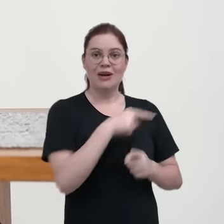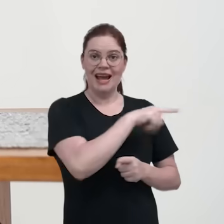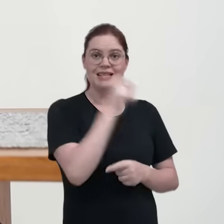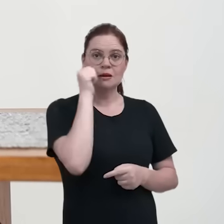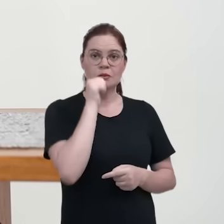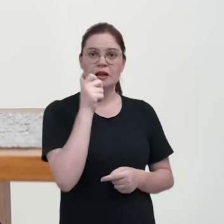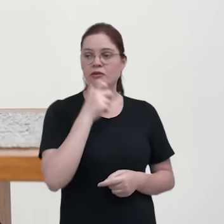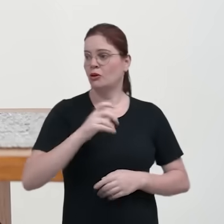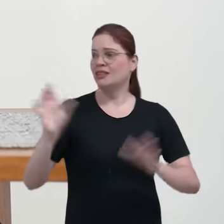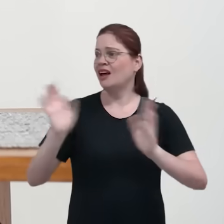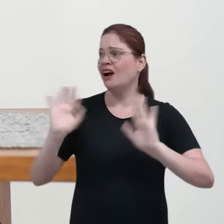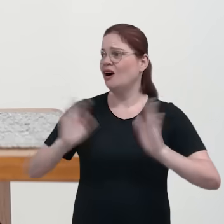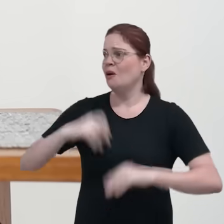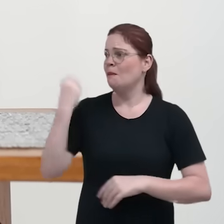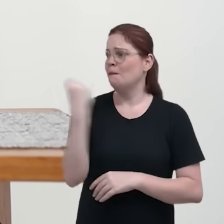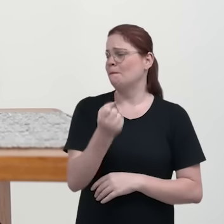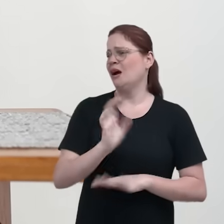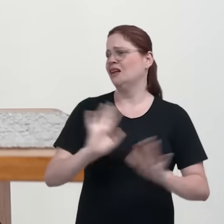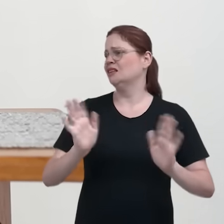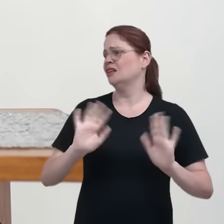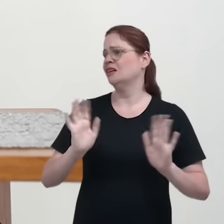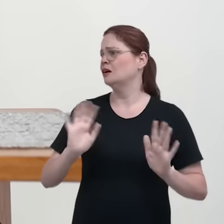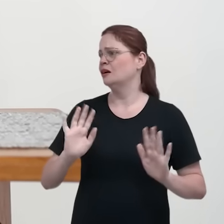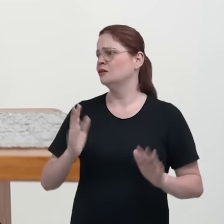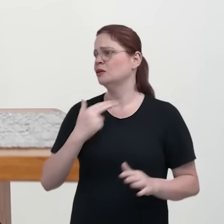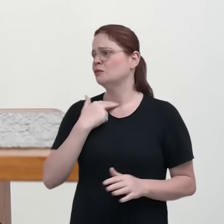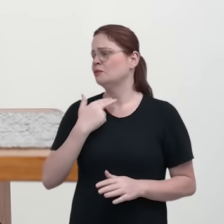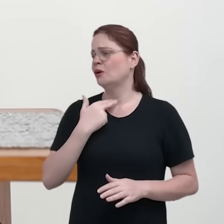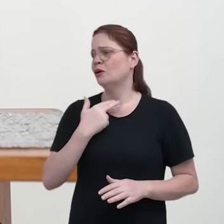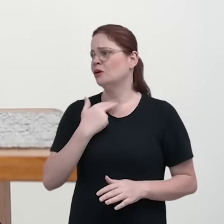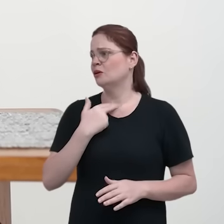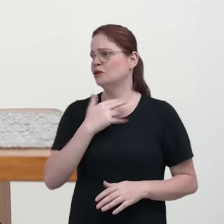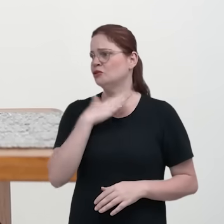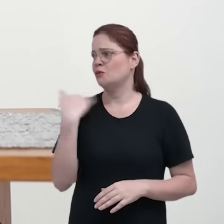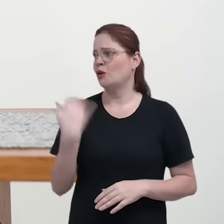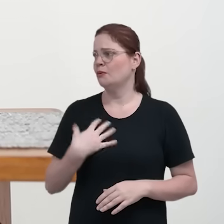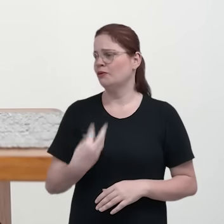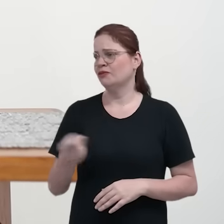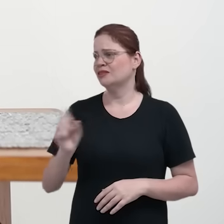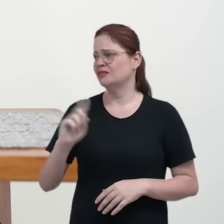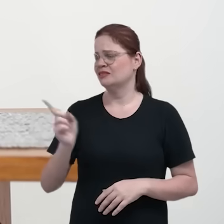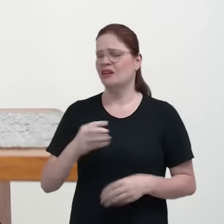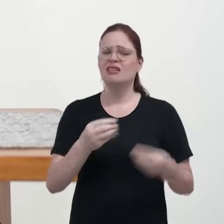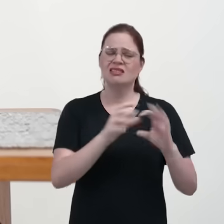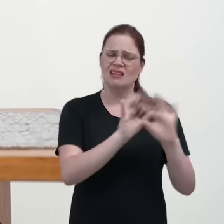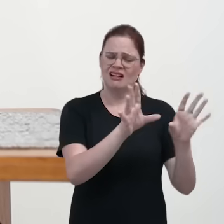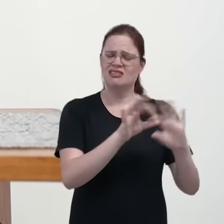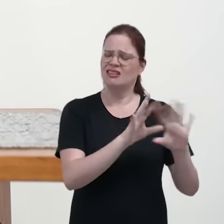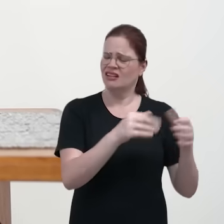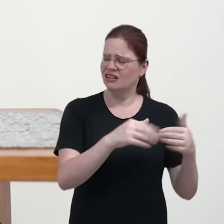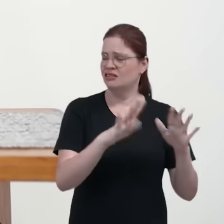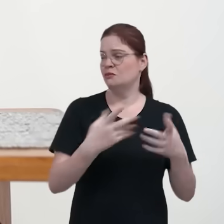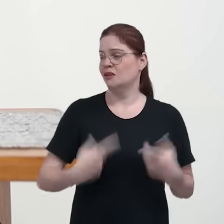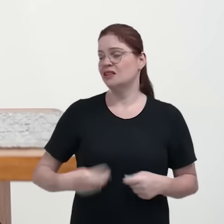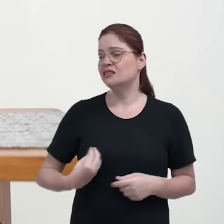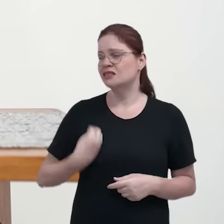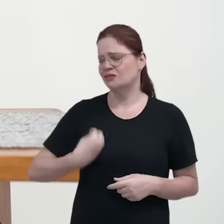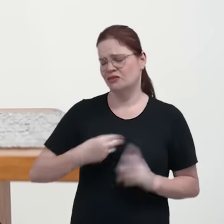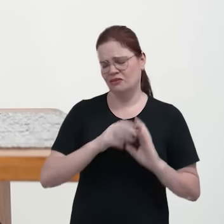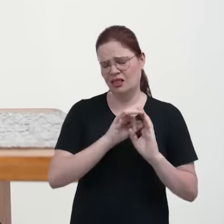assim: não, de maneira nenhuma o filho pode morrer. O filho precisa